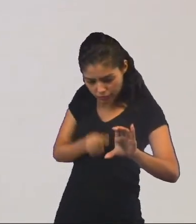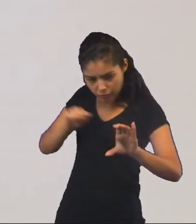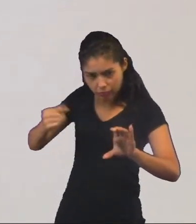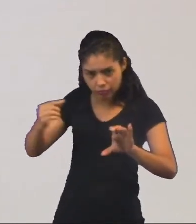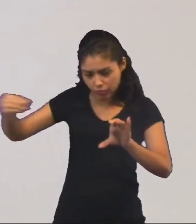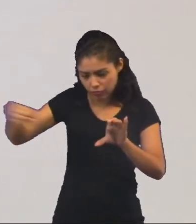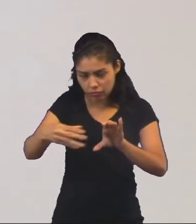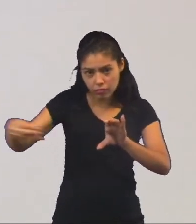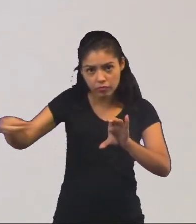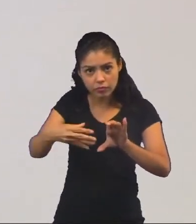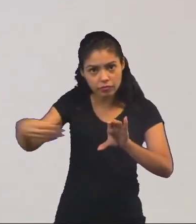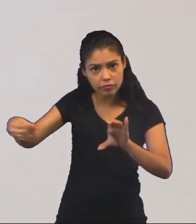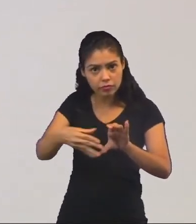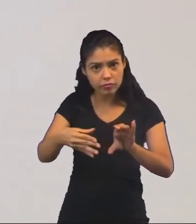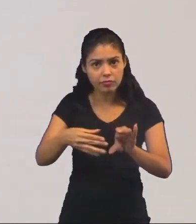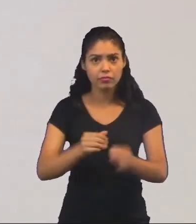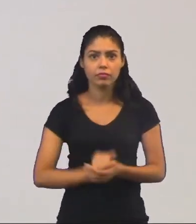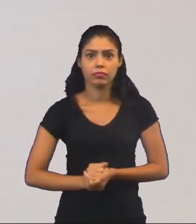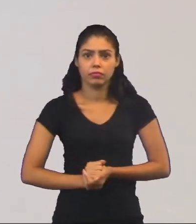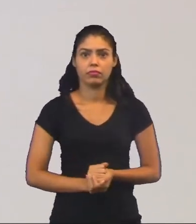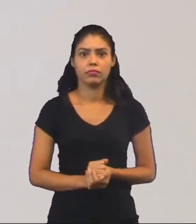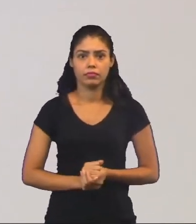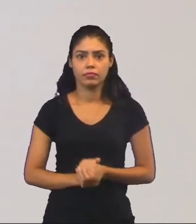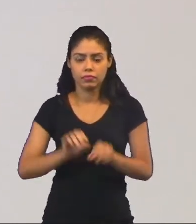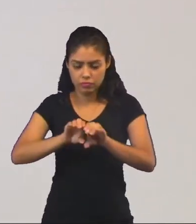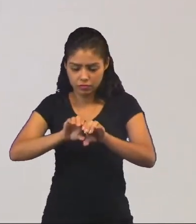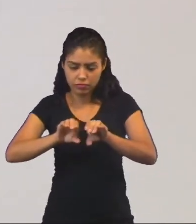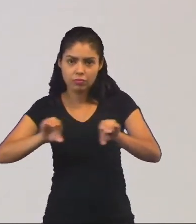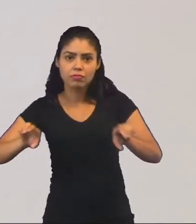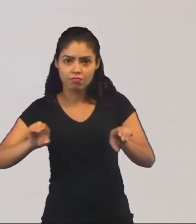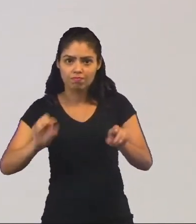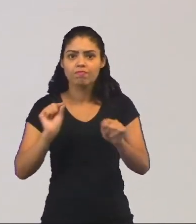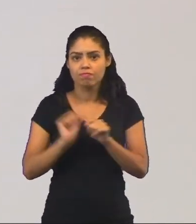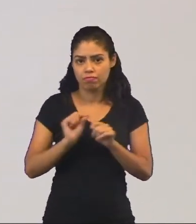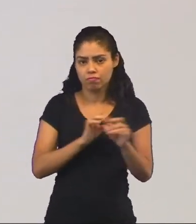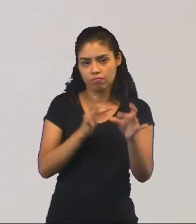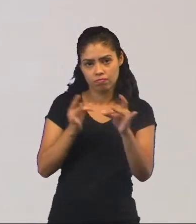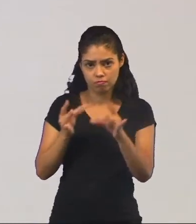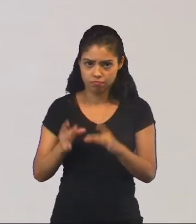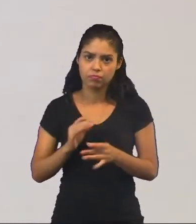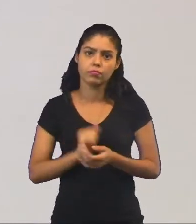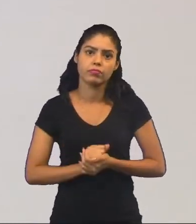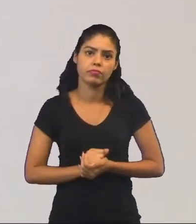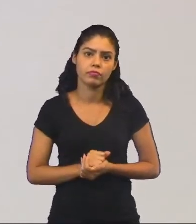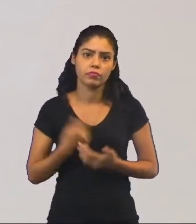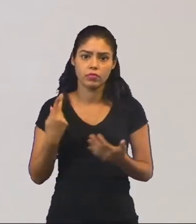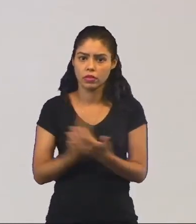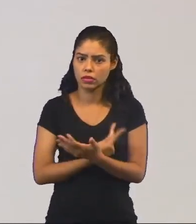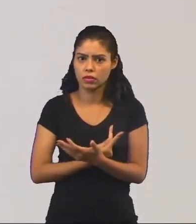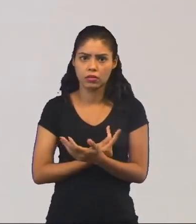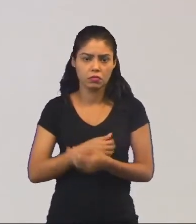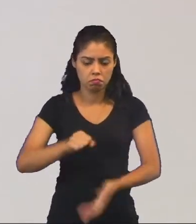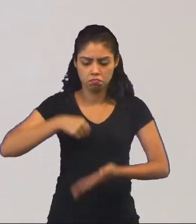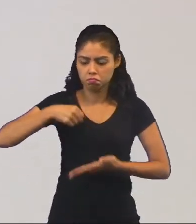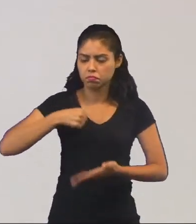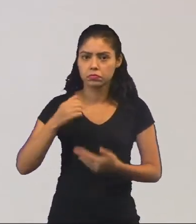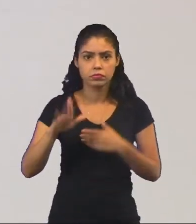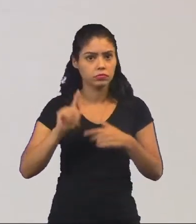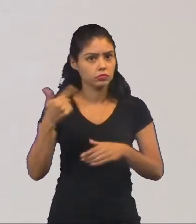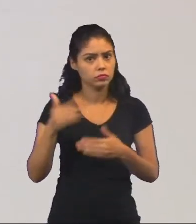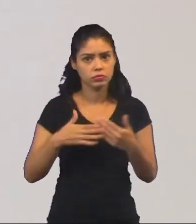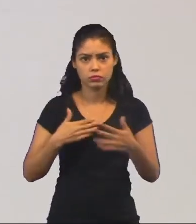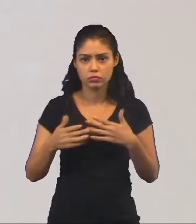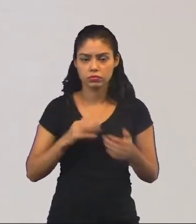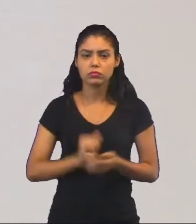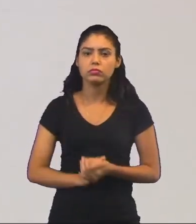e colocar os pássaros naqueles tubos para poder fazer o transporte ilegal dentro de maletas, dentro de qualquer outra